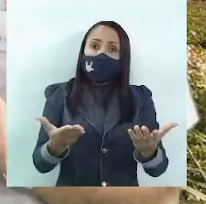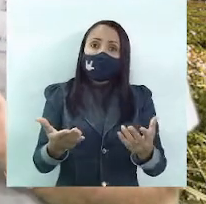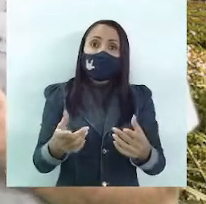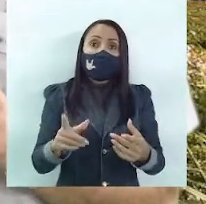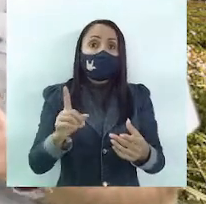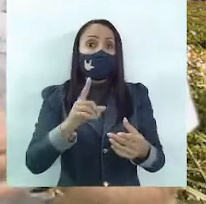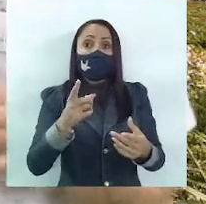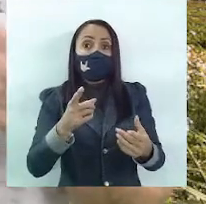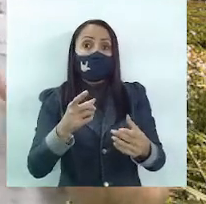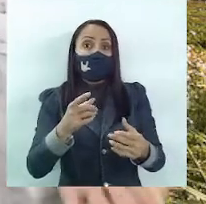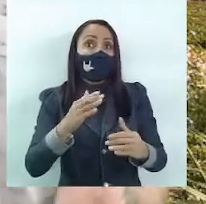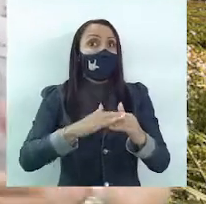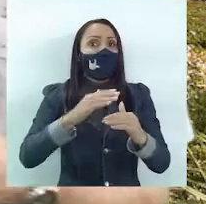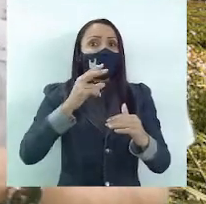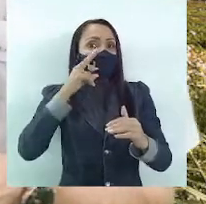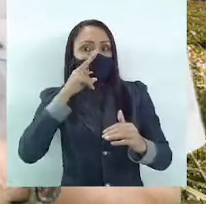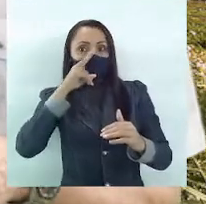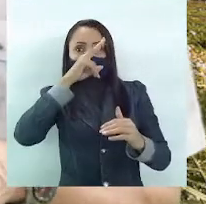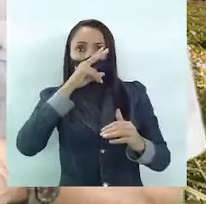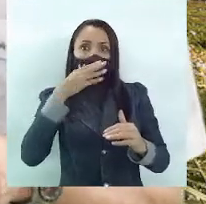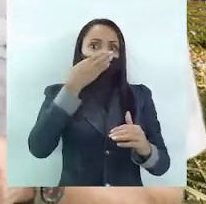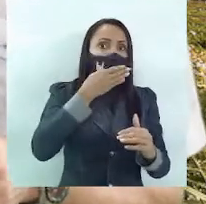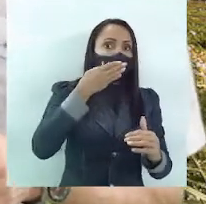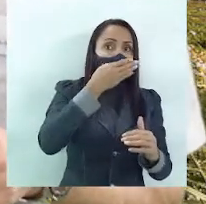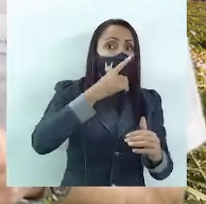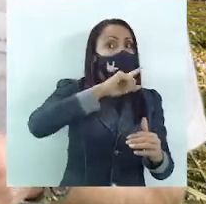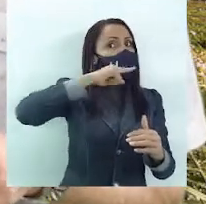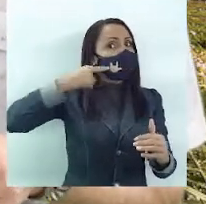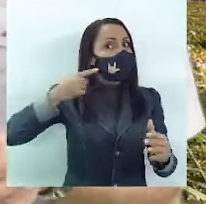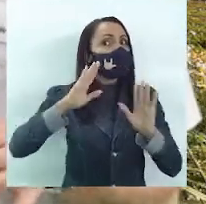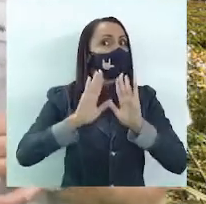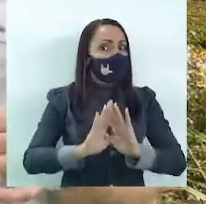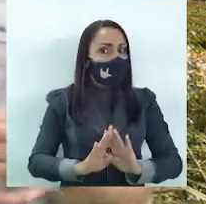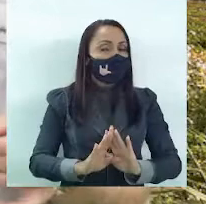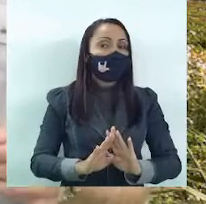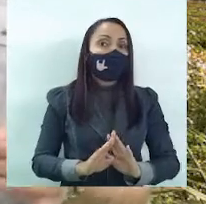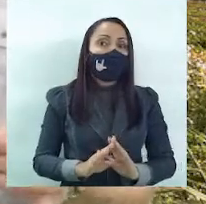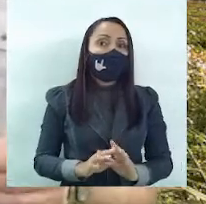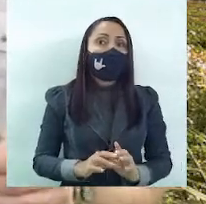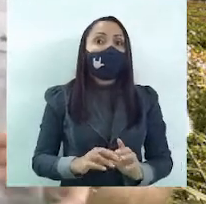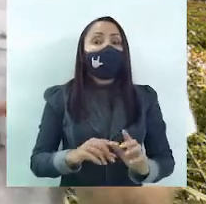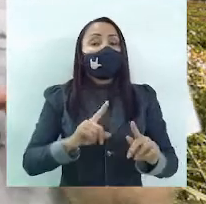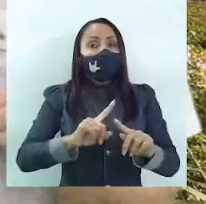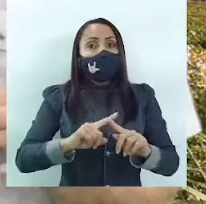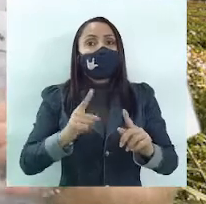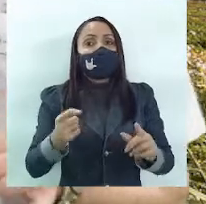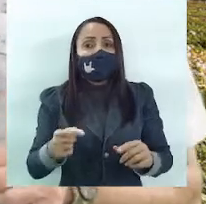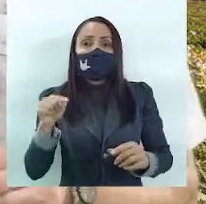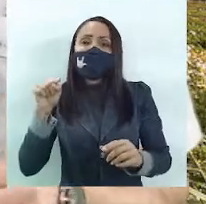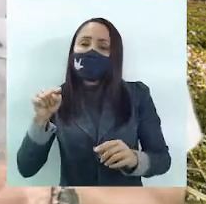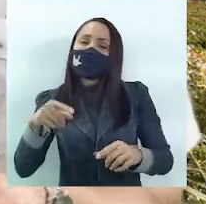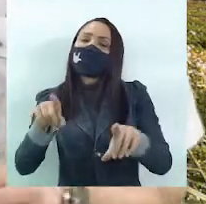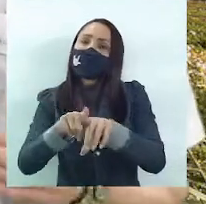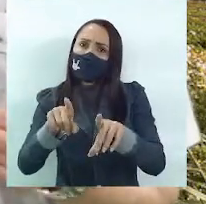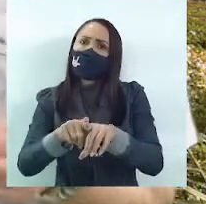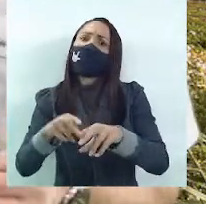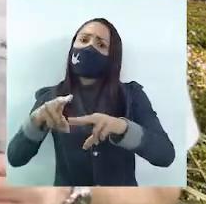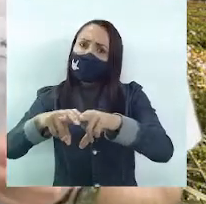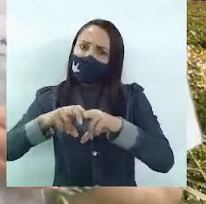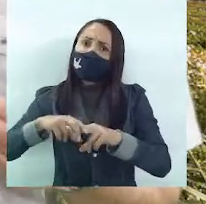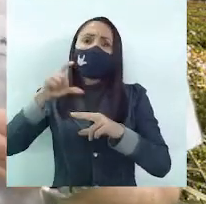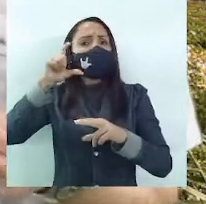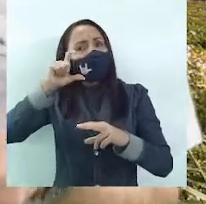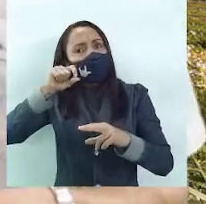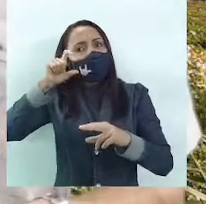tão forte, tão poderoso como o açúcar da cana, os outros tipos de açúcares, mas ele é também causador da cárie,